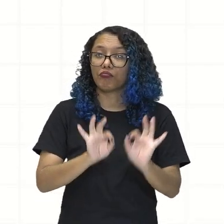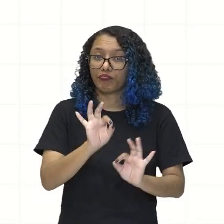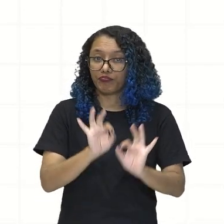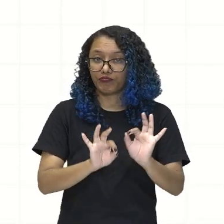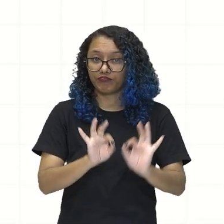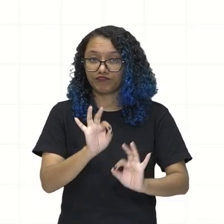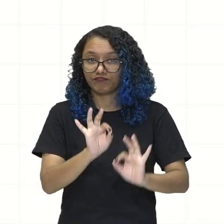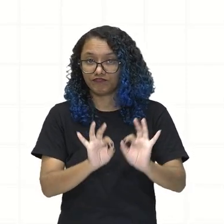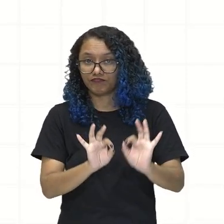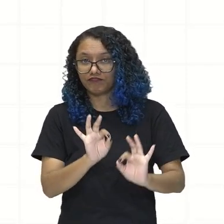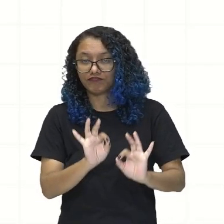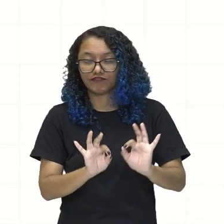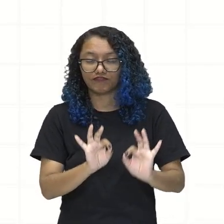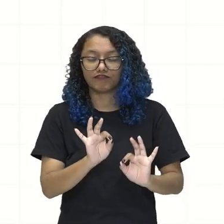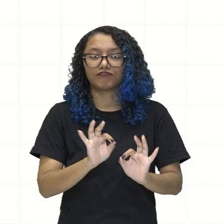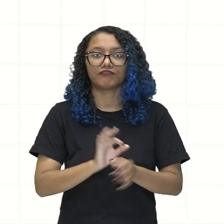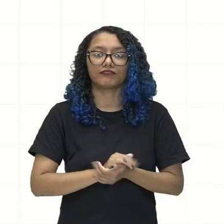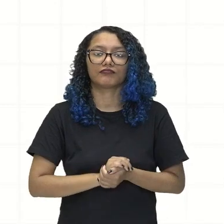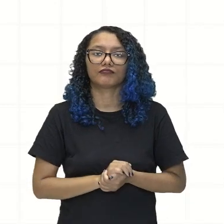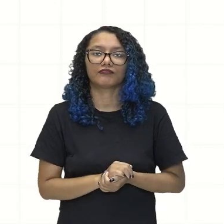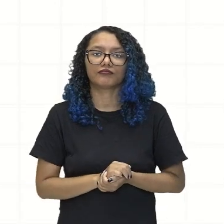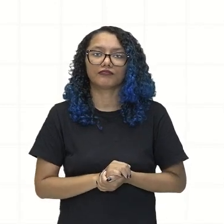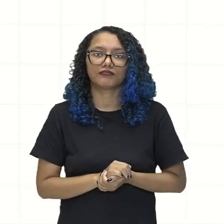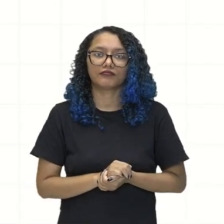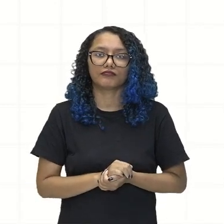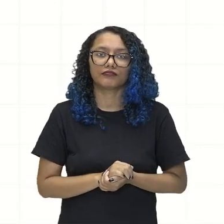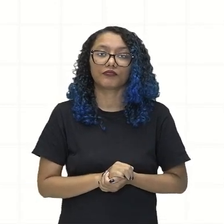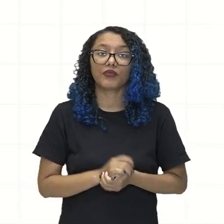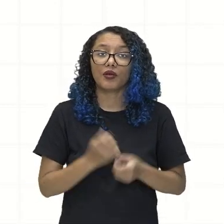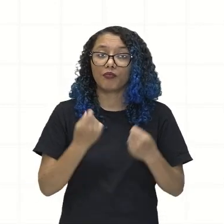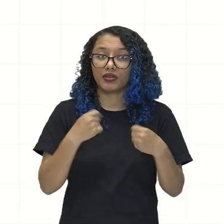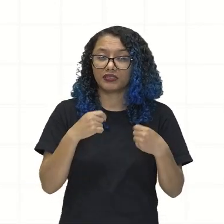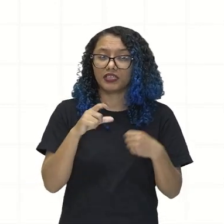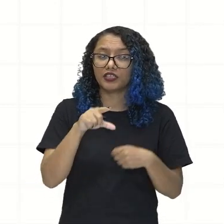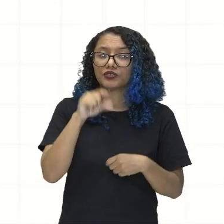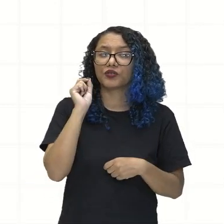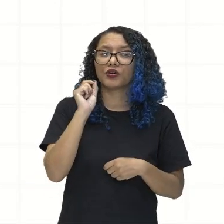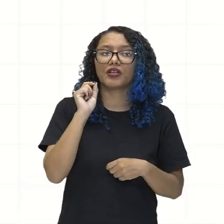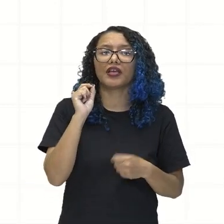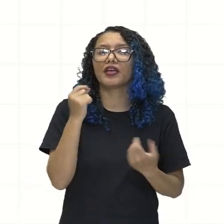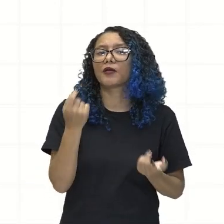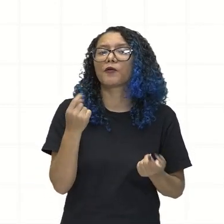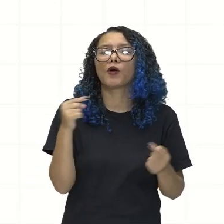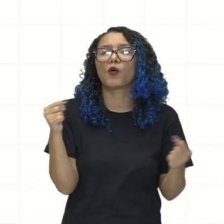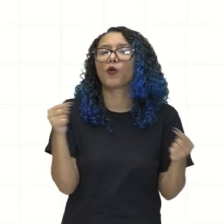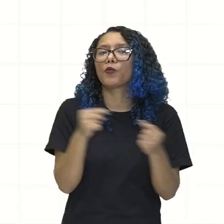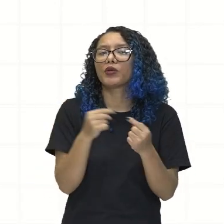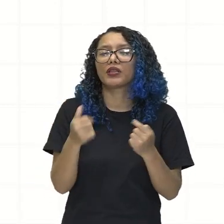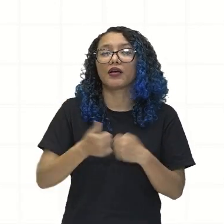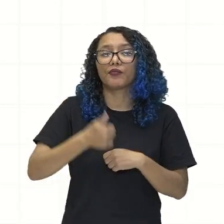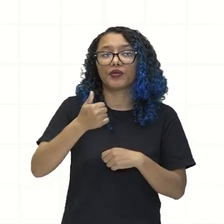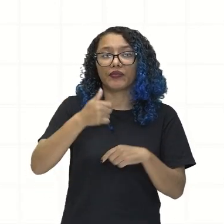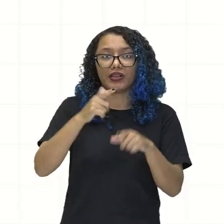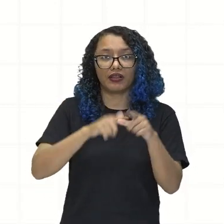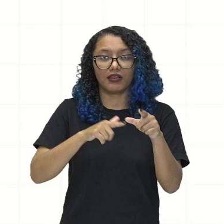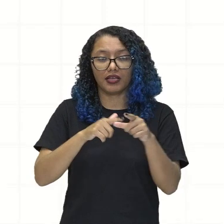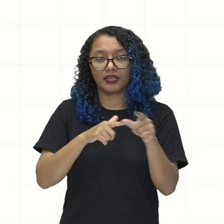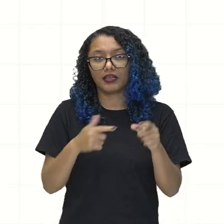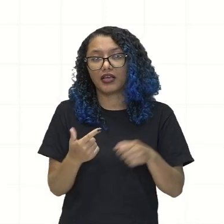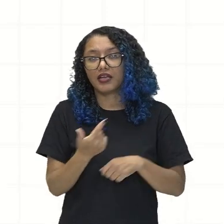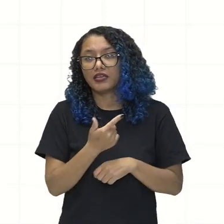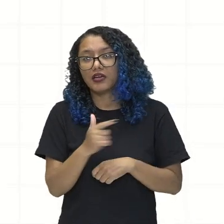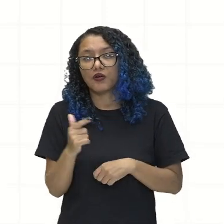é você estabelecer quem vai ser a tua primeira variável e quem vai ser a tua segunda